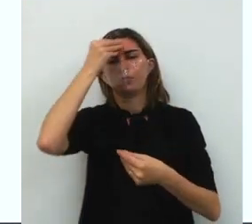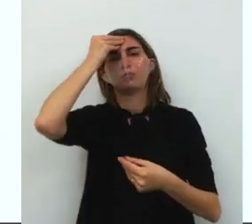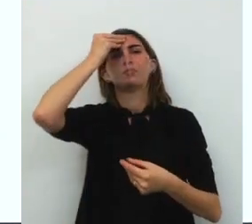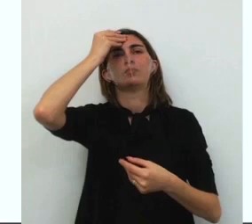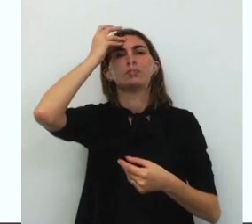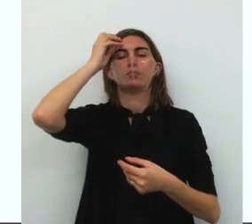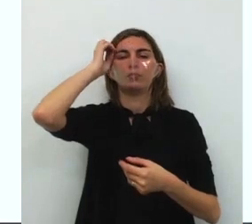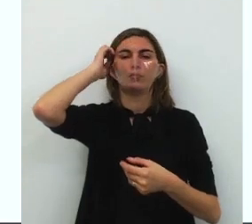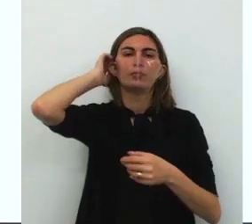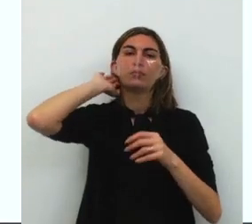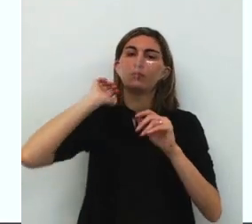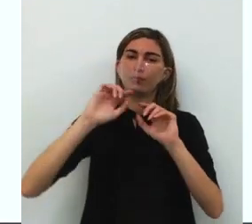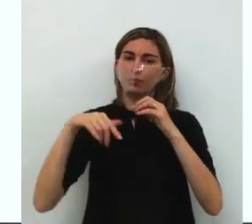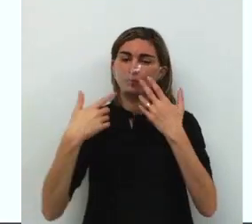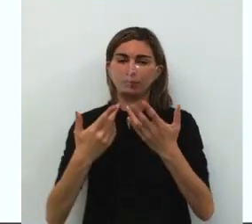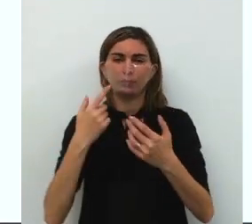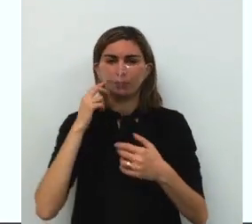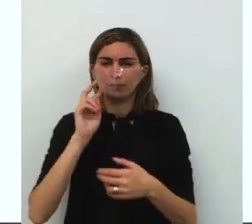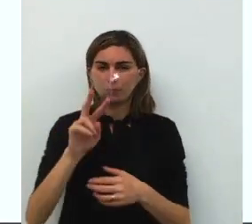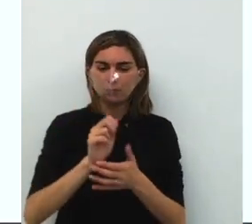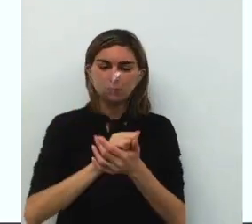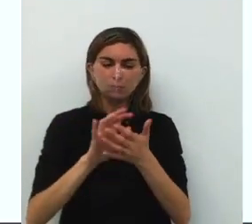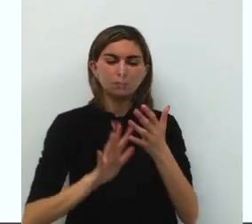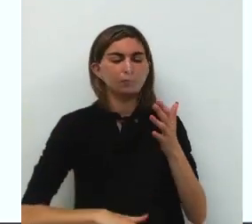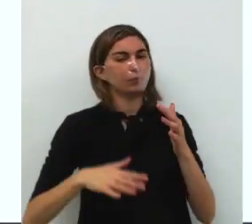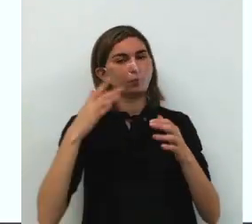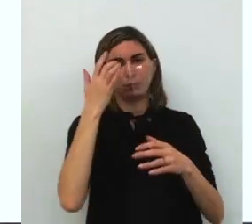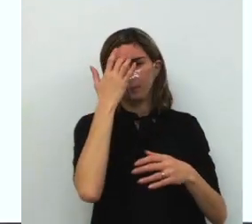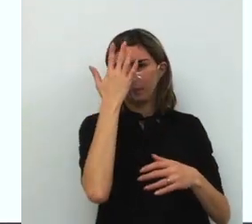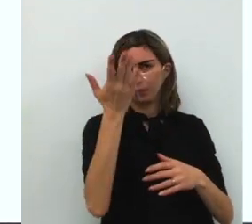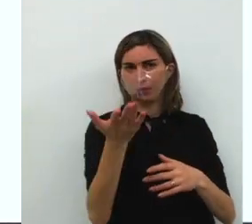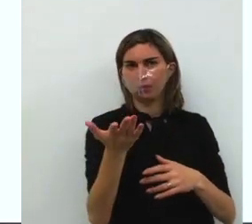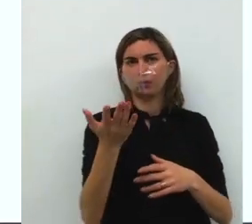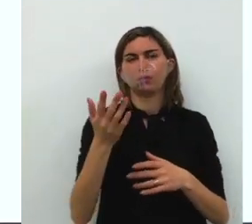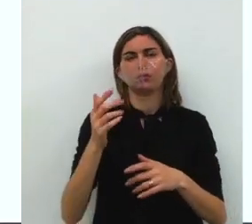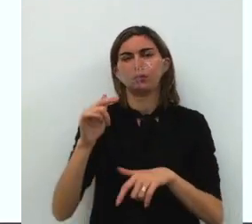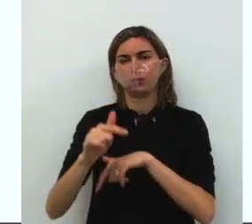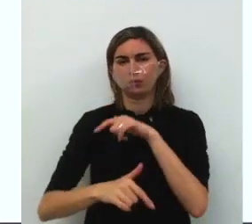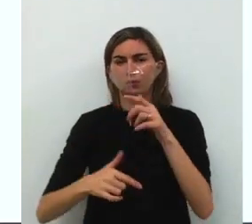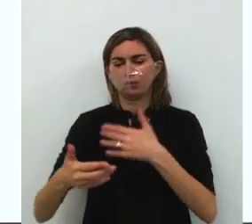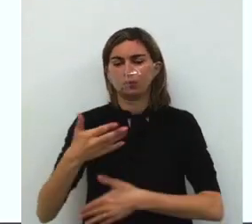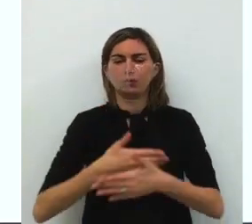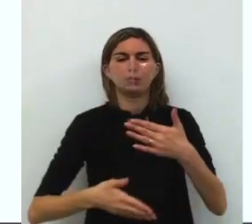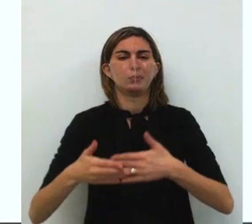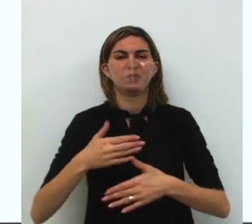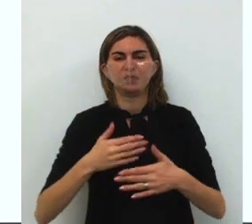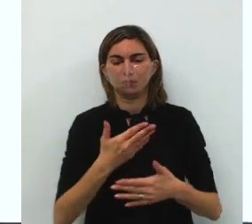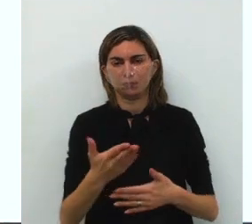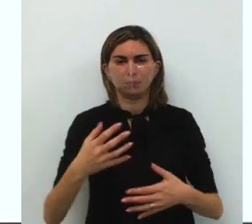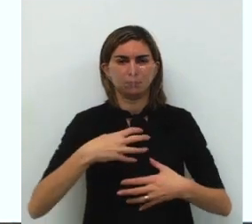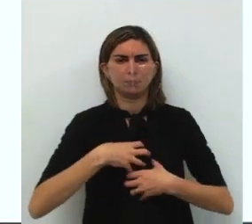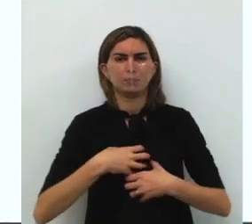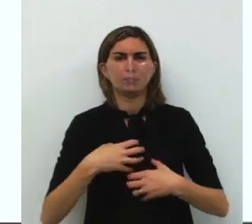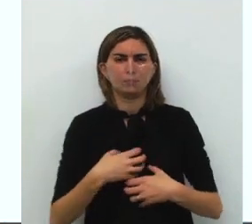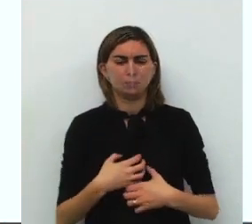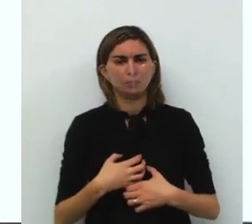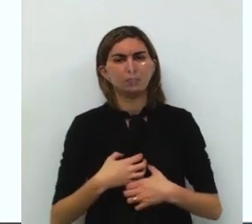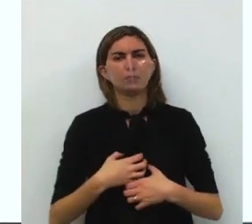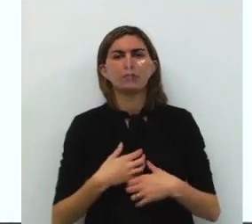bem fixado isso na memória de vocês. Vejam que é uma atividade fácil, uma atividade envolvente e você vai se